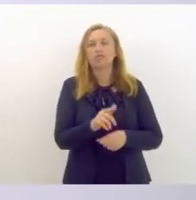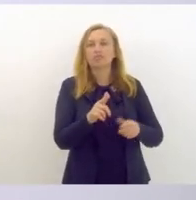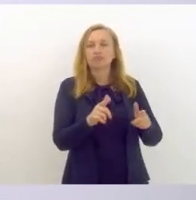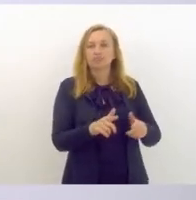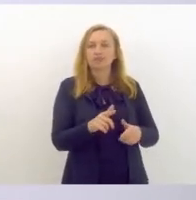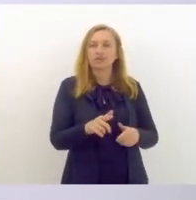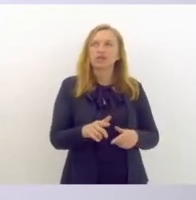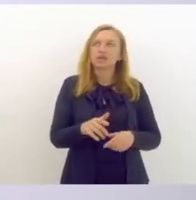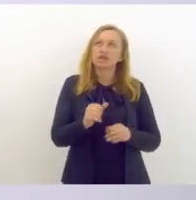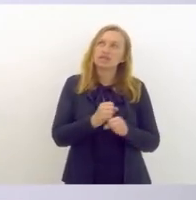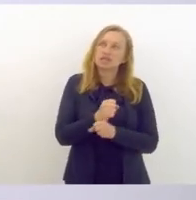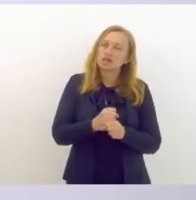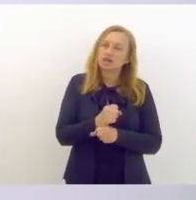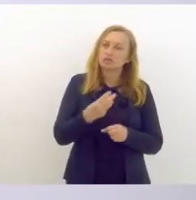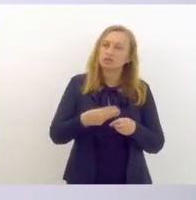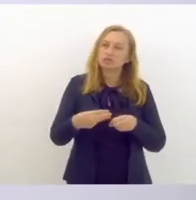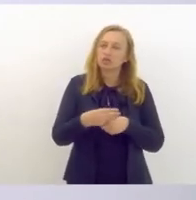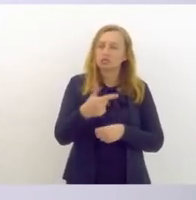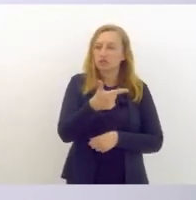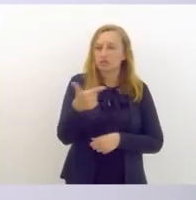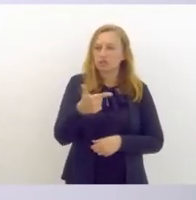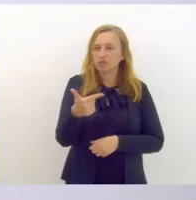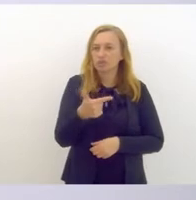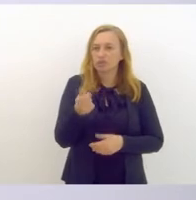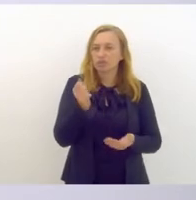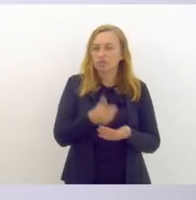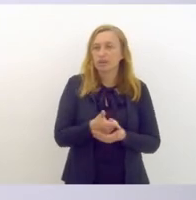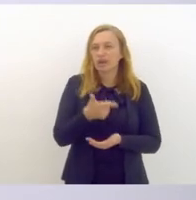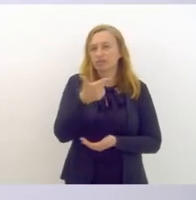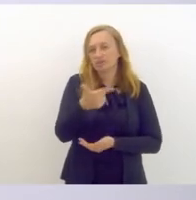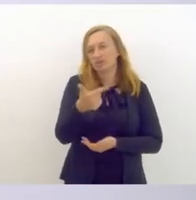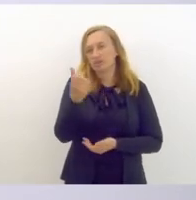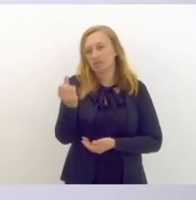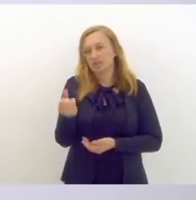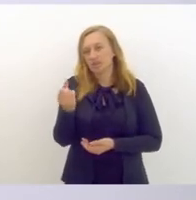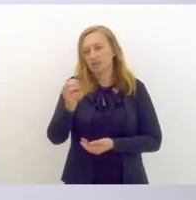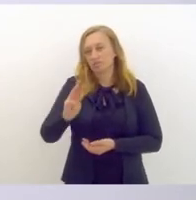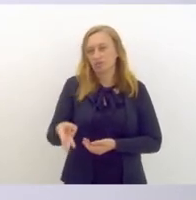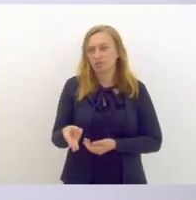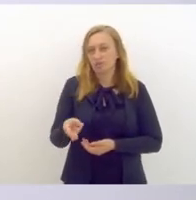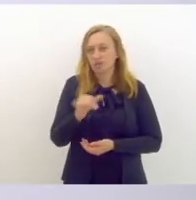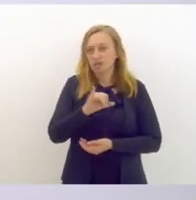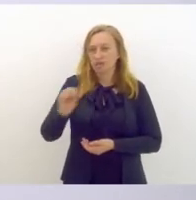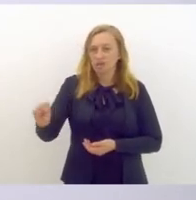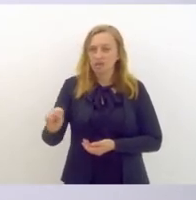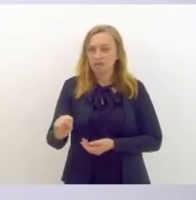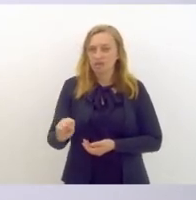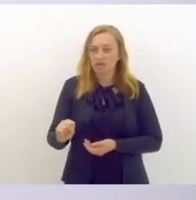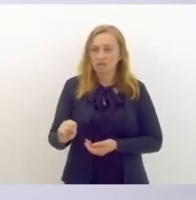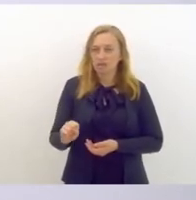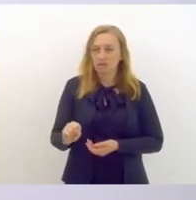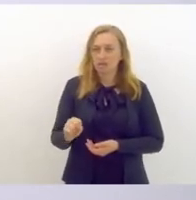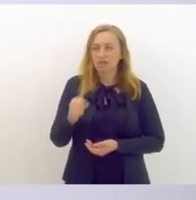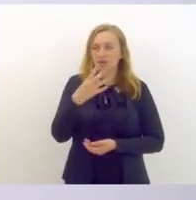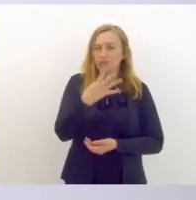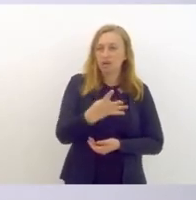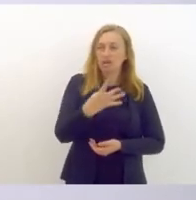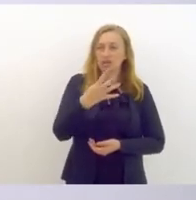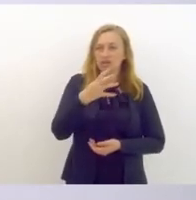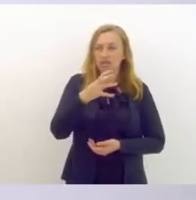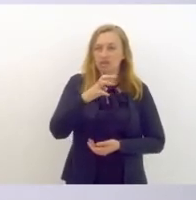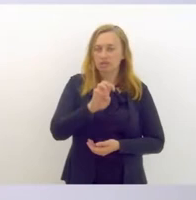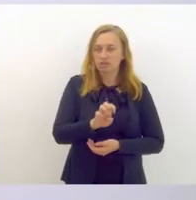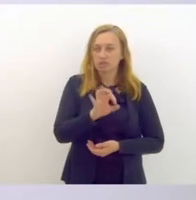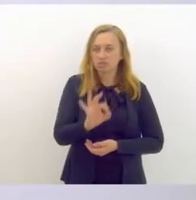ano, para os municípios, são em 22, está sendo pago 26 milhões em ICMS ecológico. 45% disso, área